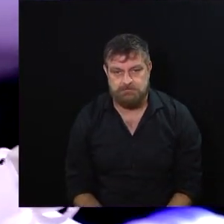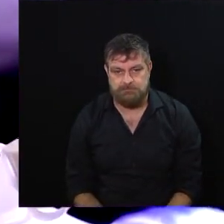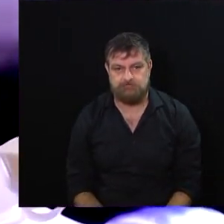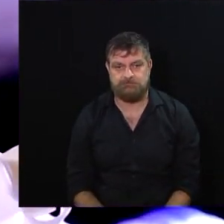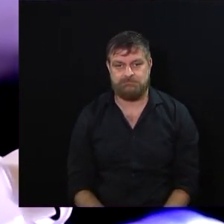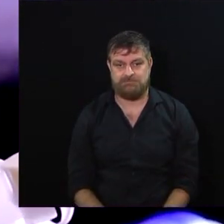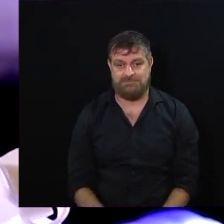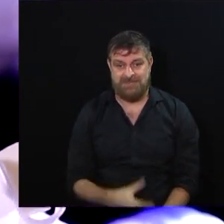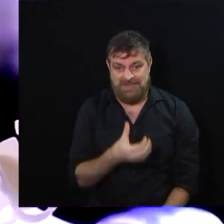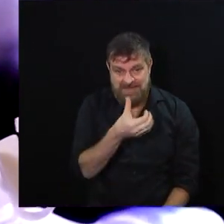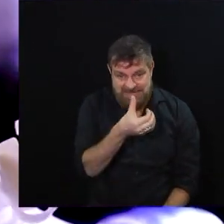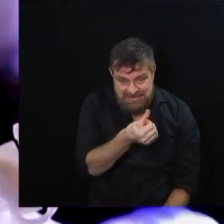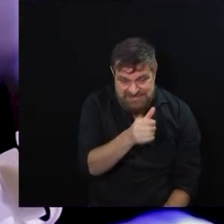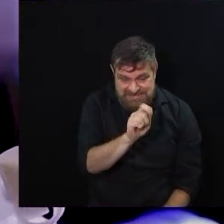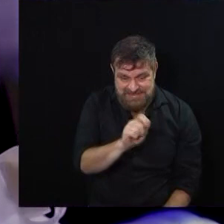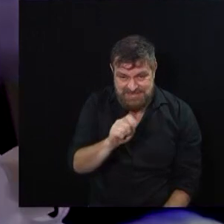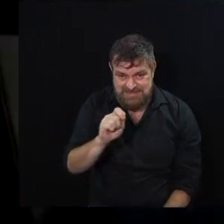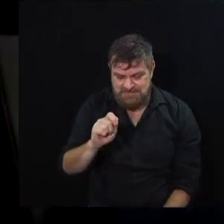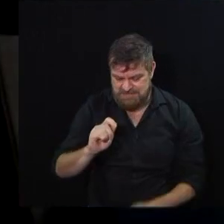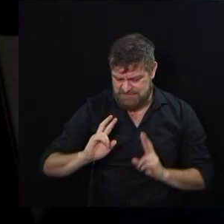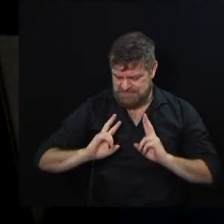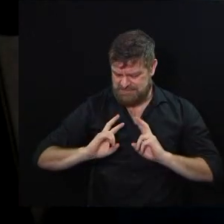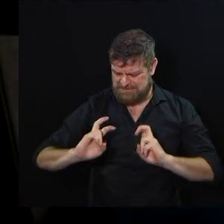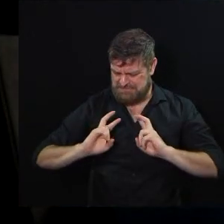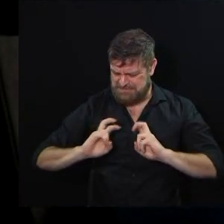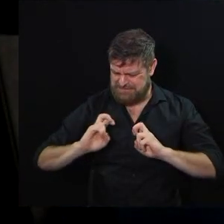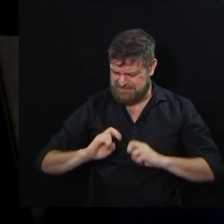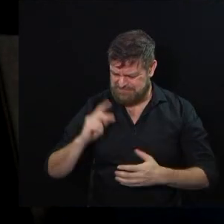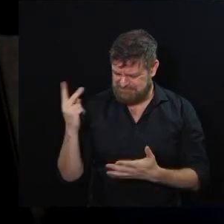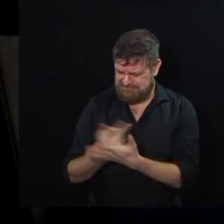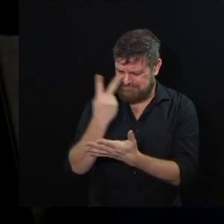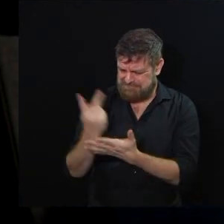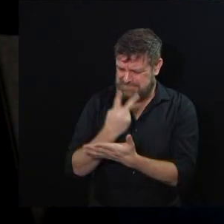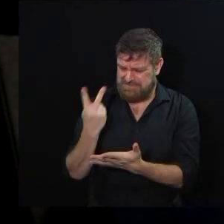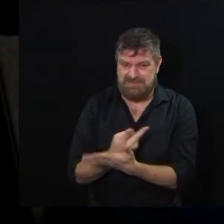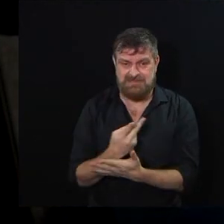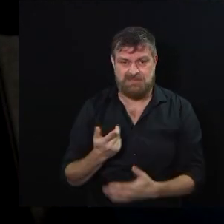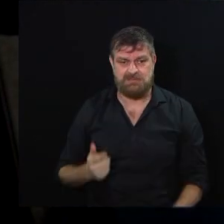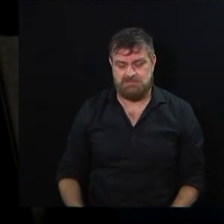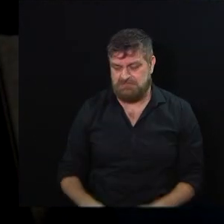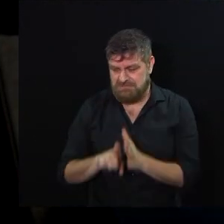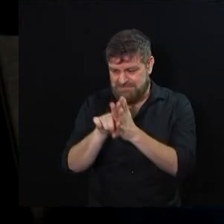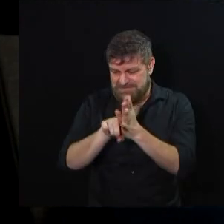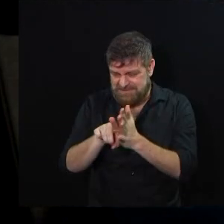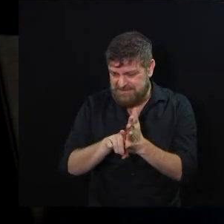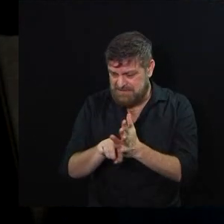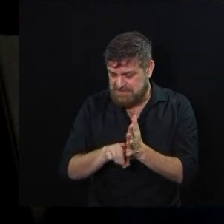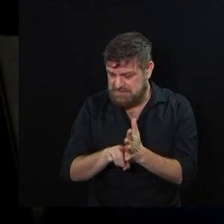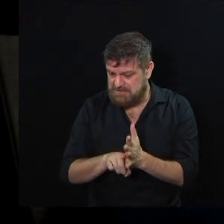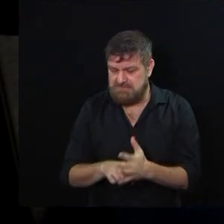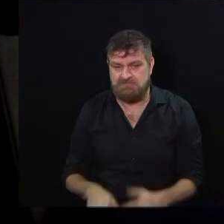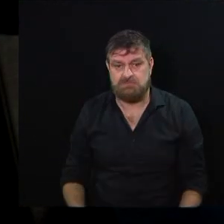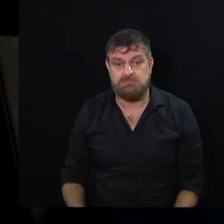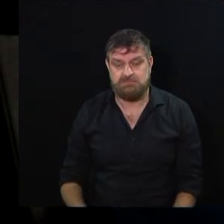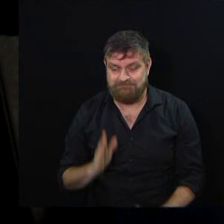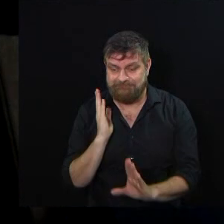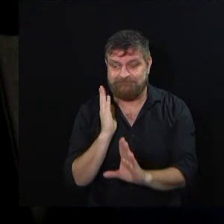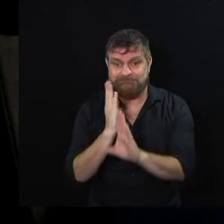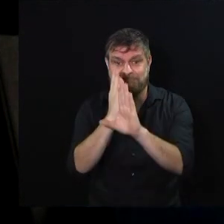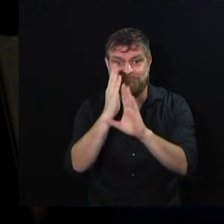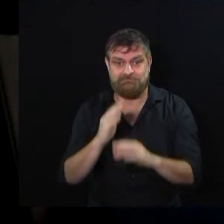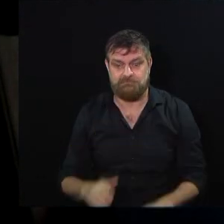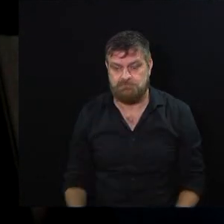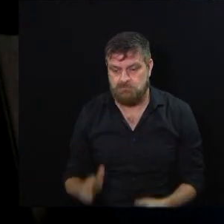os primeiros sintomas e o diagnóstico. Inúmeros exames, sempre todos normais. O diagnóstico foi por exclusão em setembro